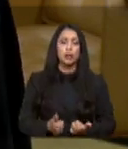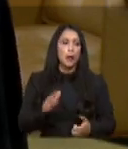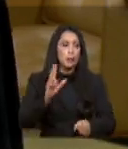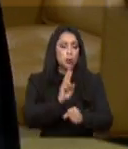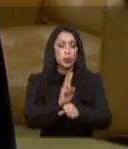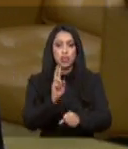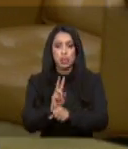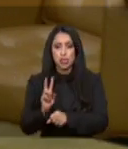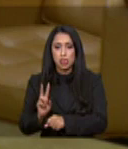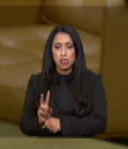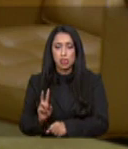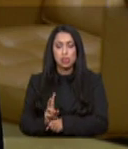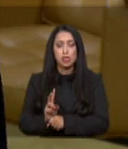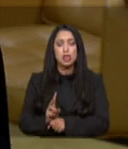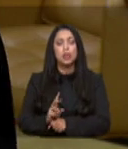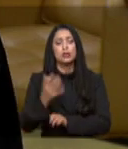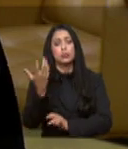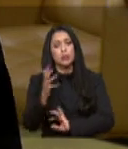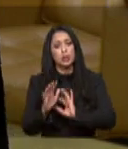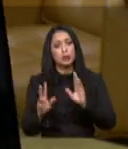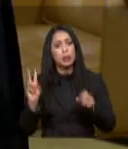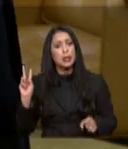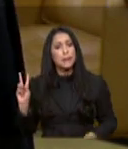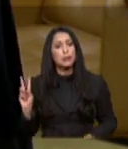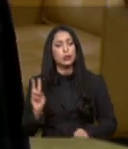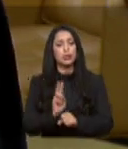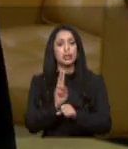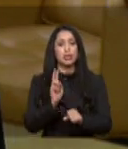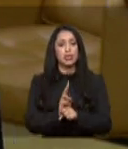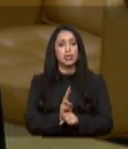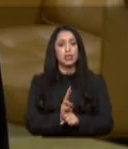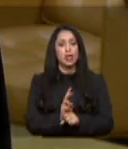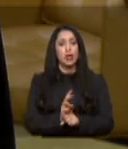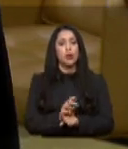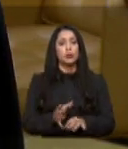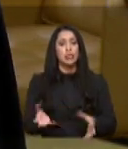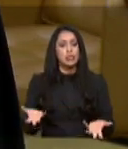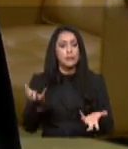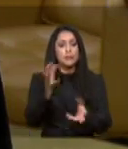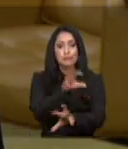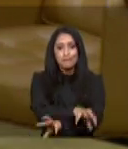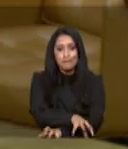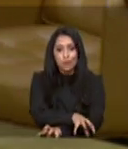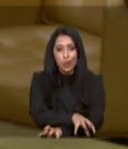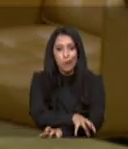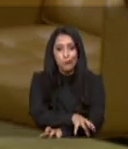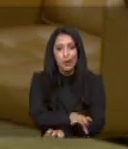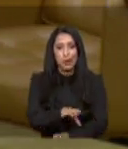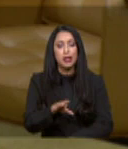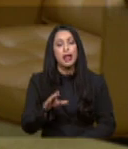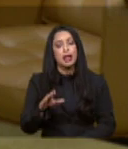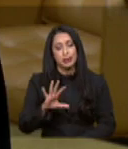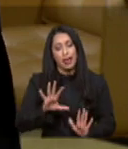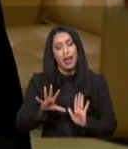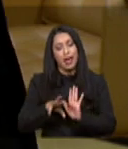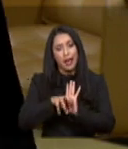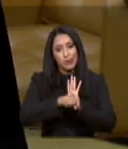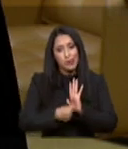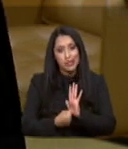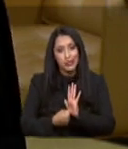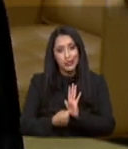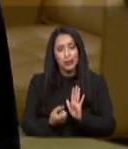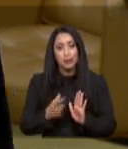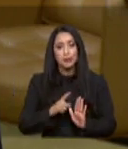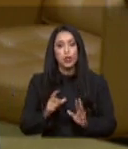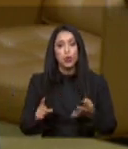proteção do meio ambiente e maximizando a proteção deste bioma, especialmente, no caso concreto, o bioma amazônico. Partindo aqui